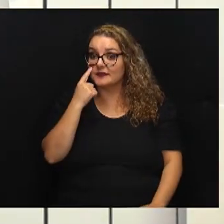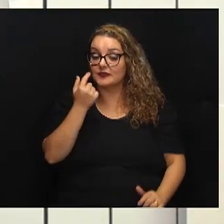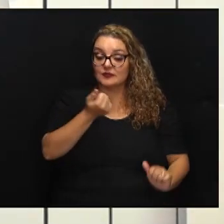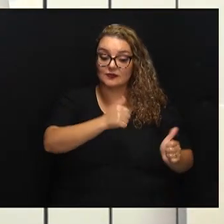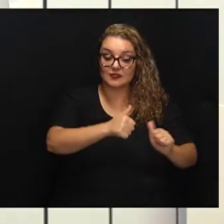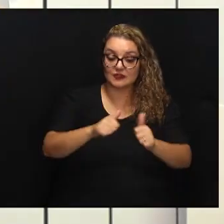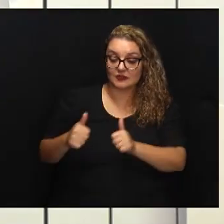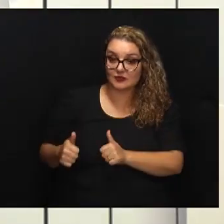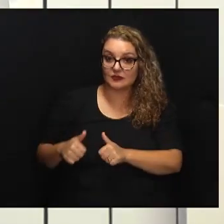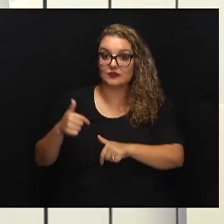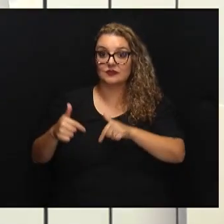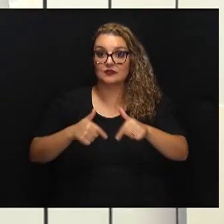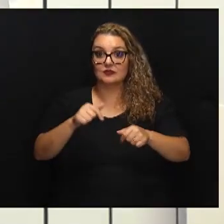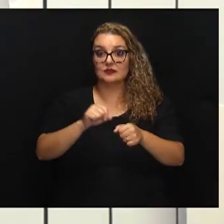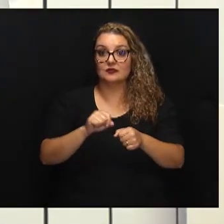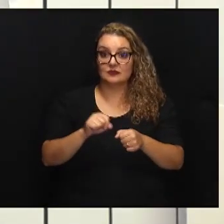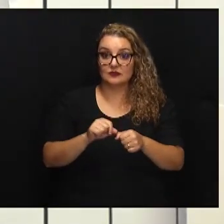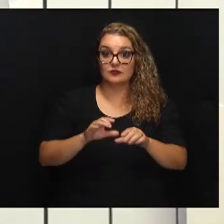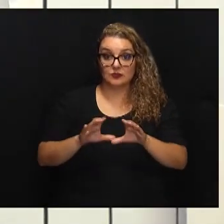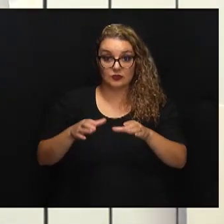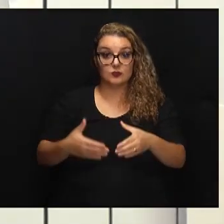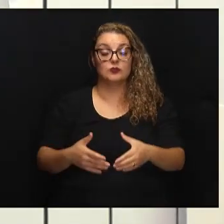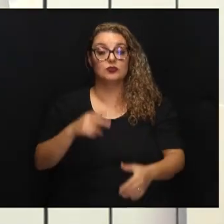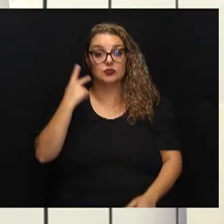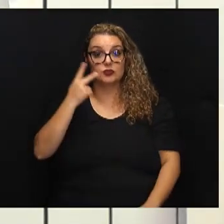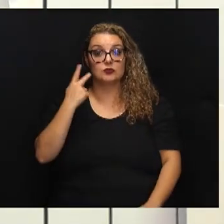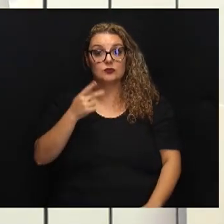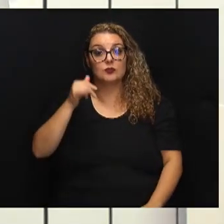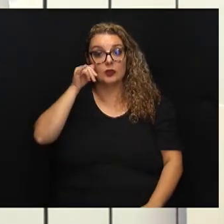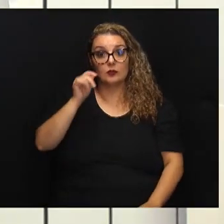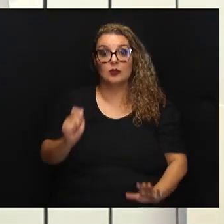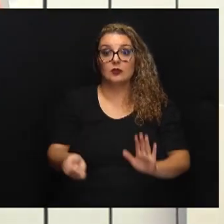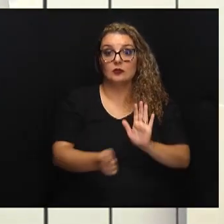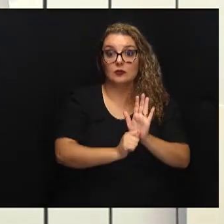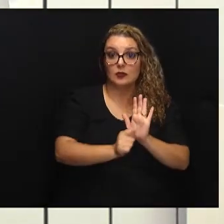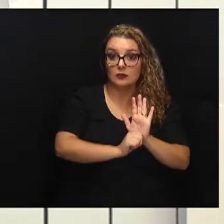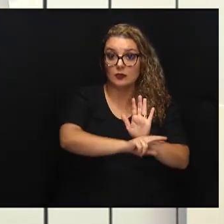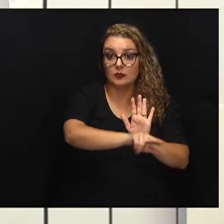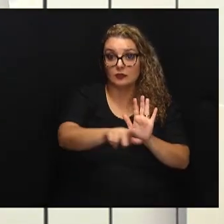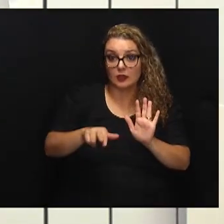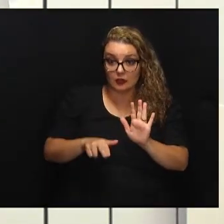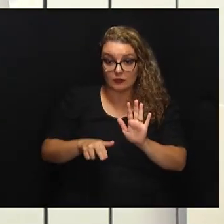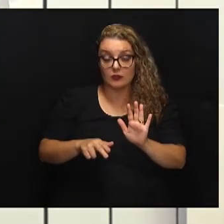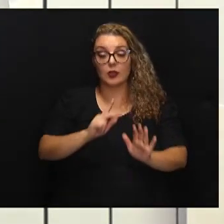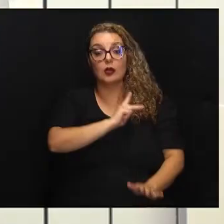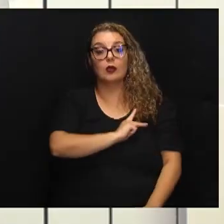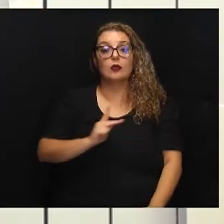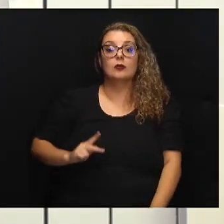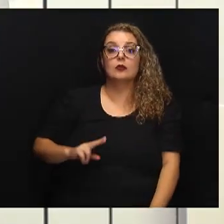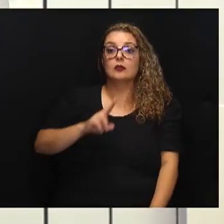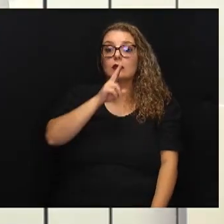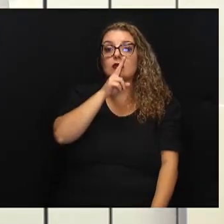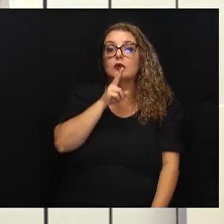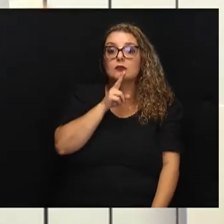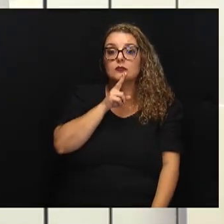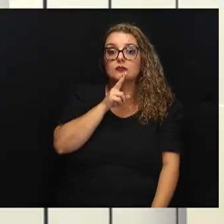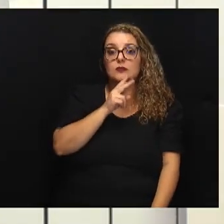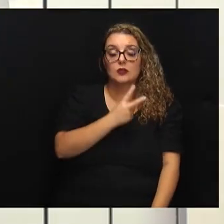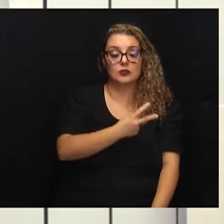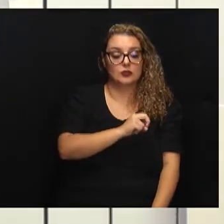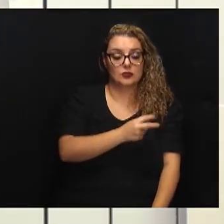do trabalho realizado da Comissão de Política de Prevenção às Drogas com o presidente Nelson Osseri no biênio